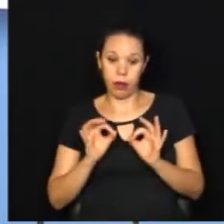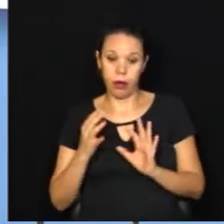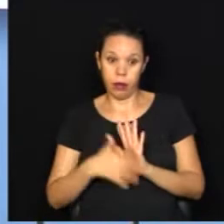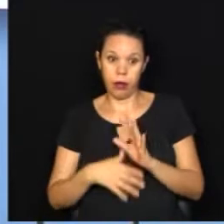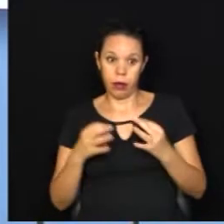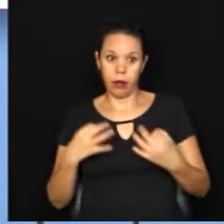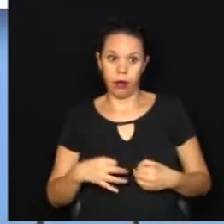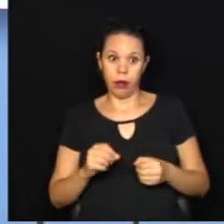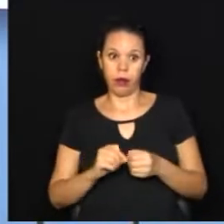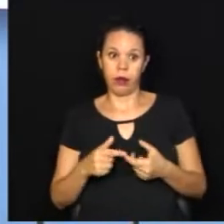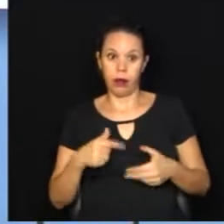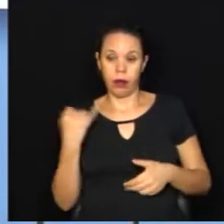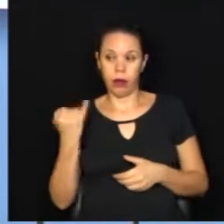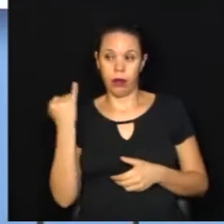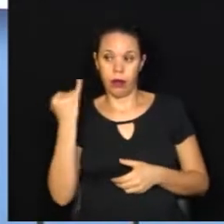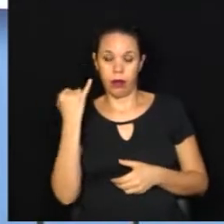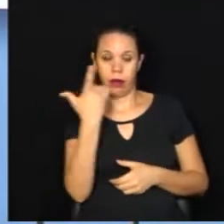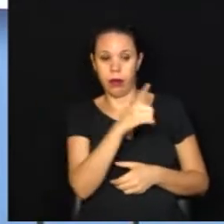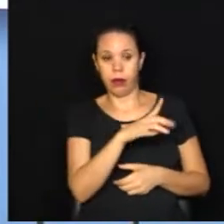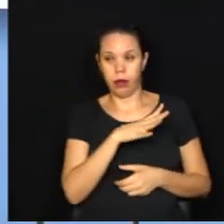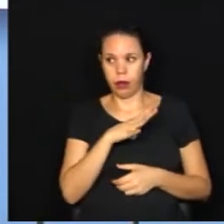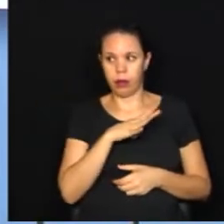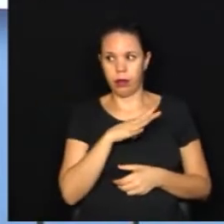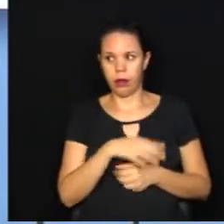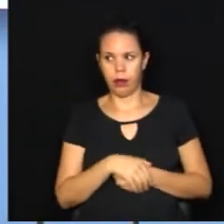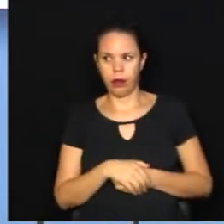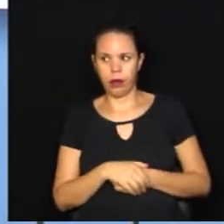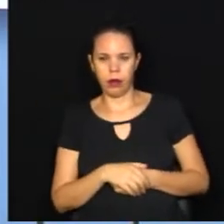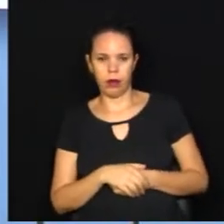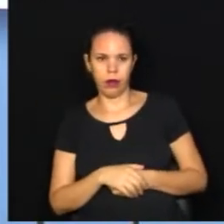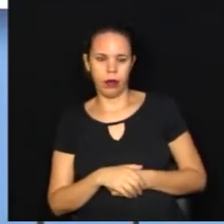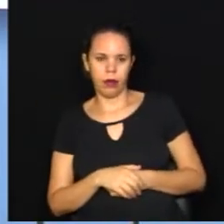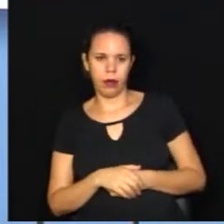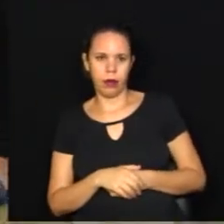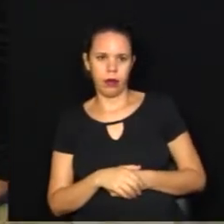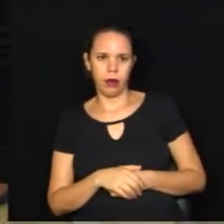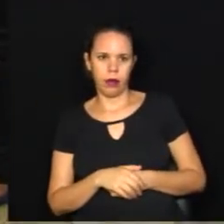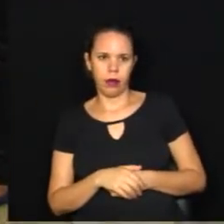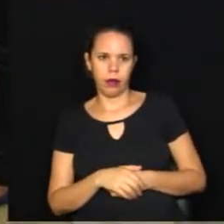toda a situação que a gente já falou aqui. Número de casos, ocupação de leitos, então é para